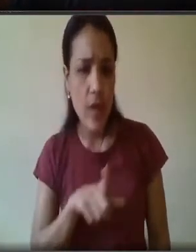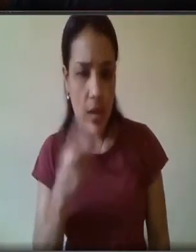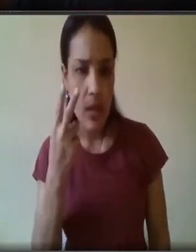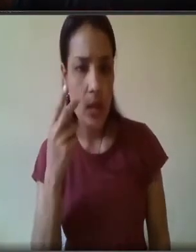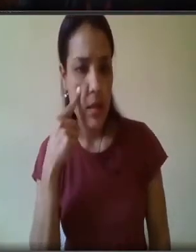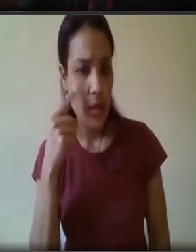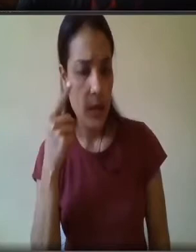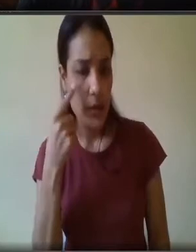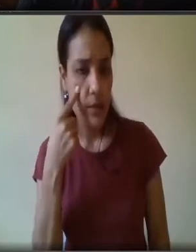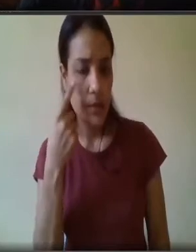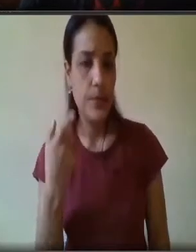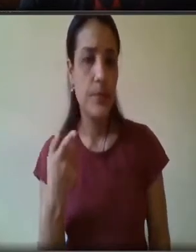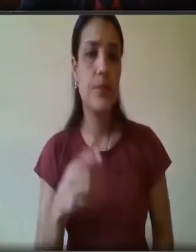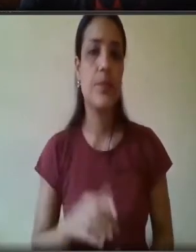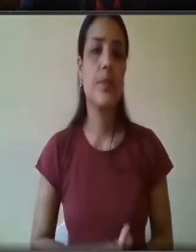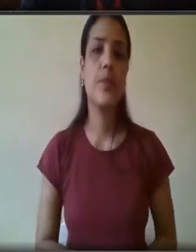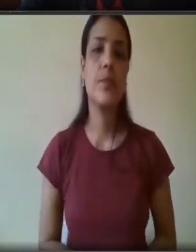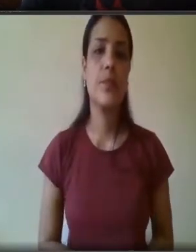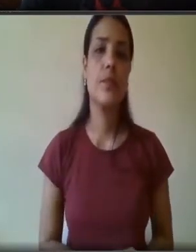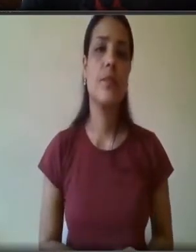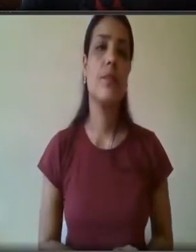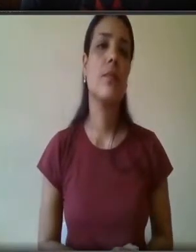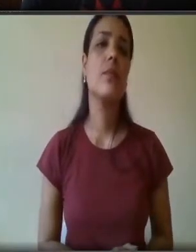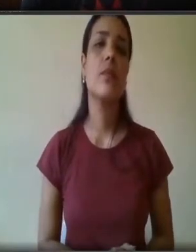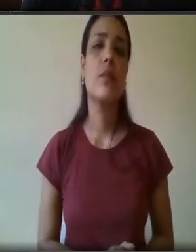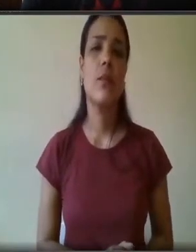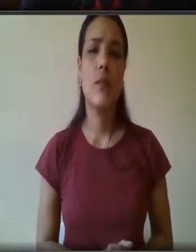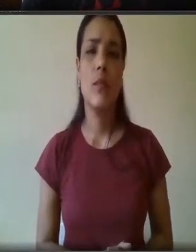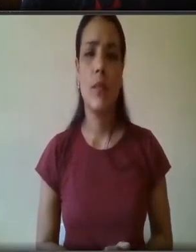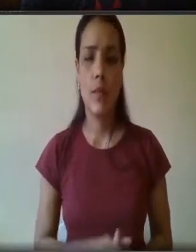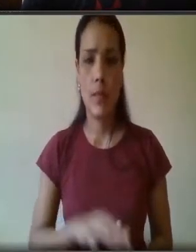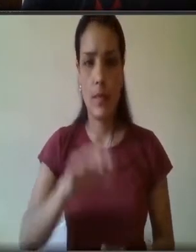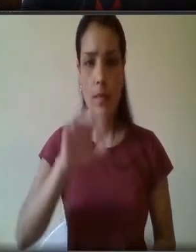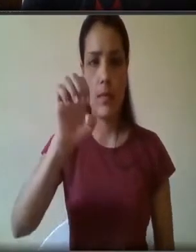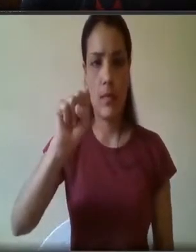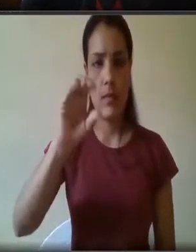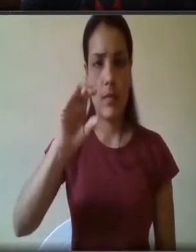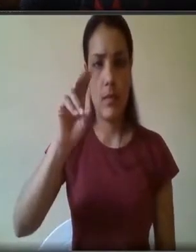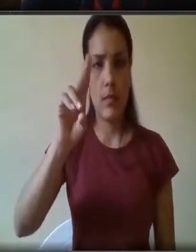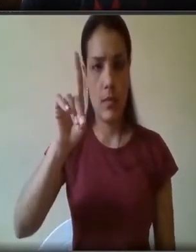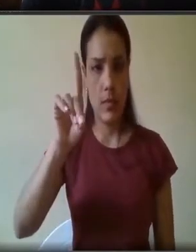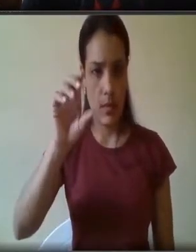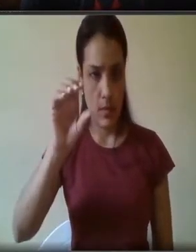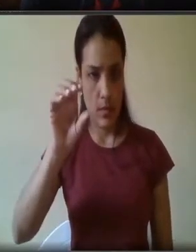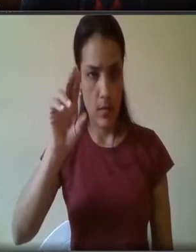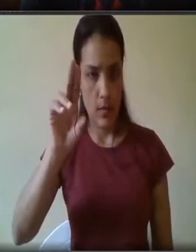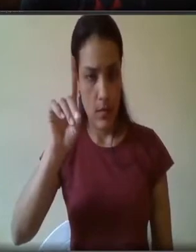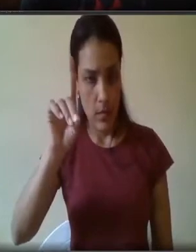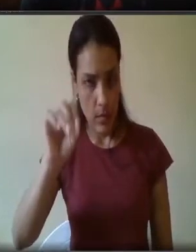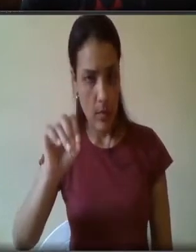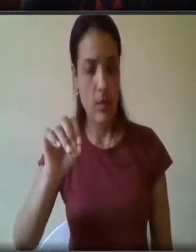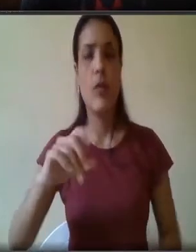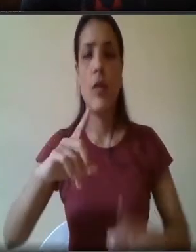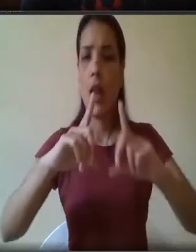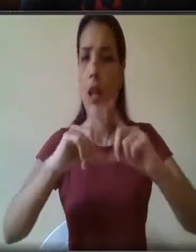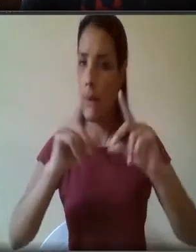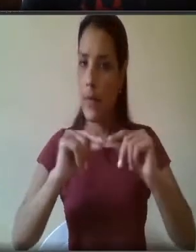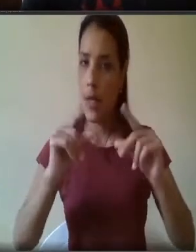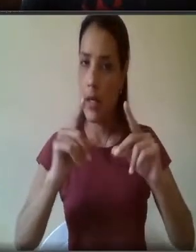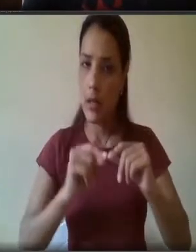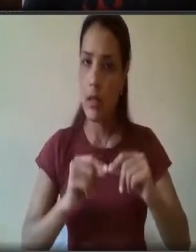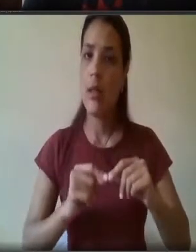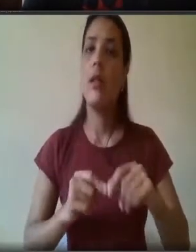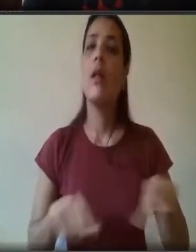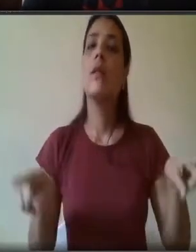Destacam-se dois escudos. O escudo brasileiro, no centro do Brasil, o Planalto brasileiro, Brasília, né? E o escudo guiano,